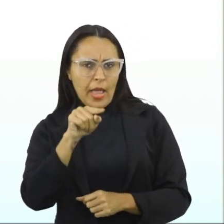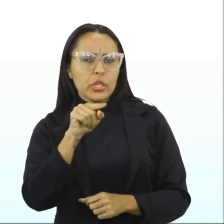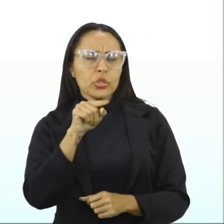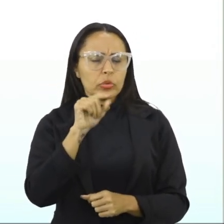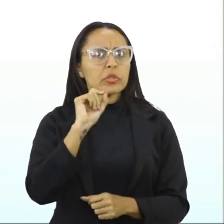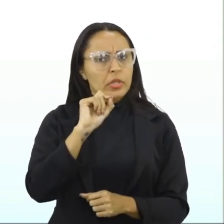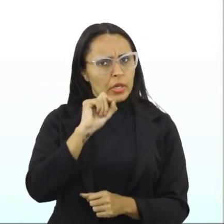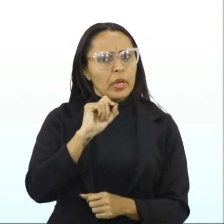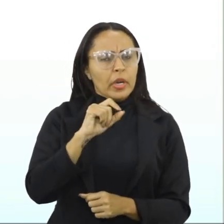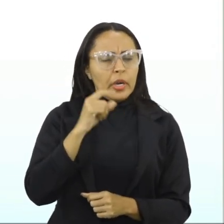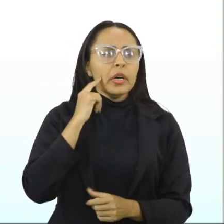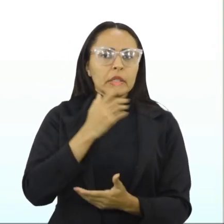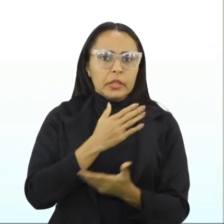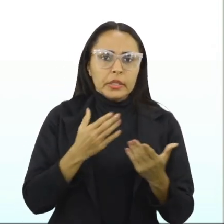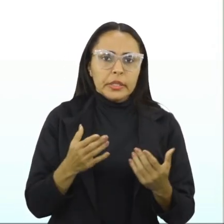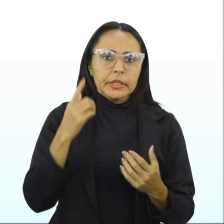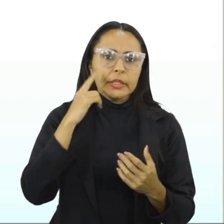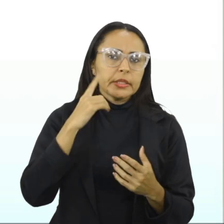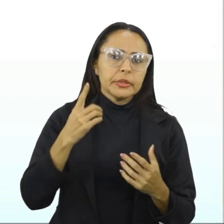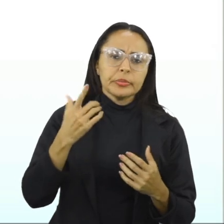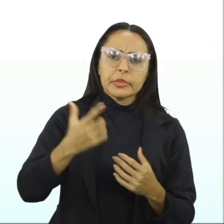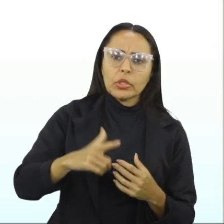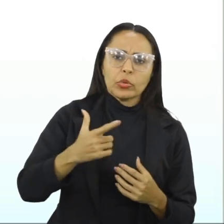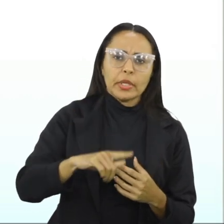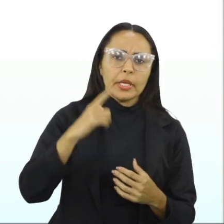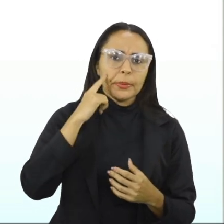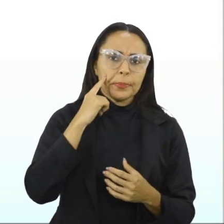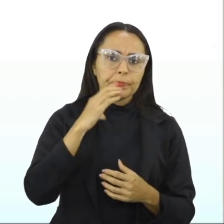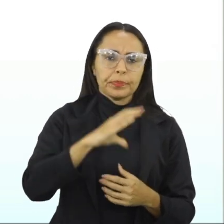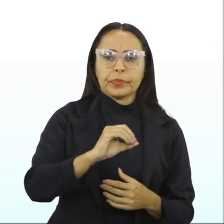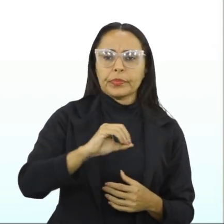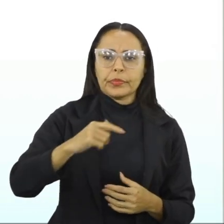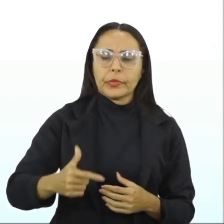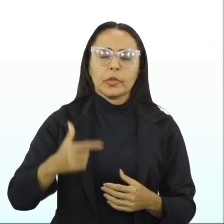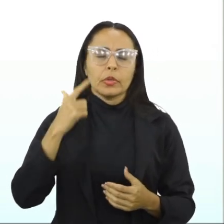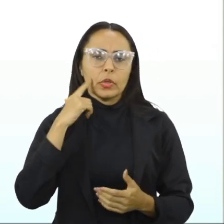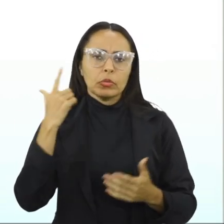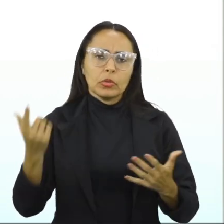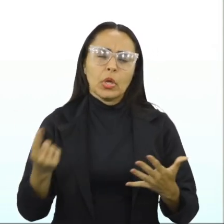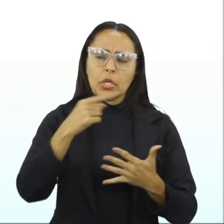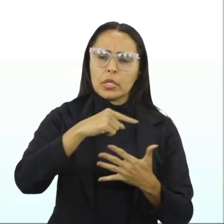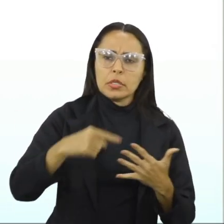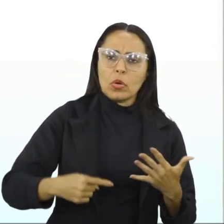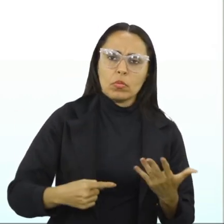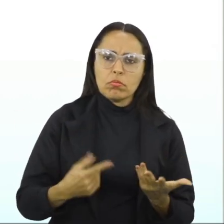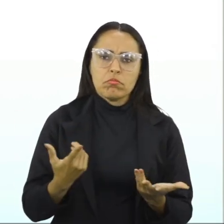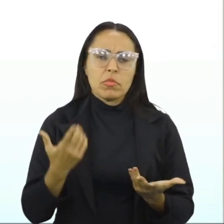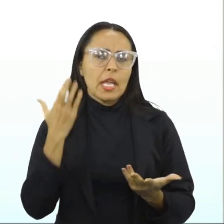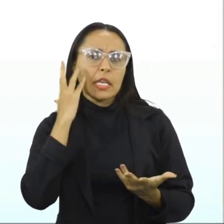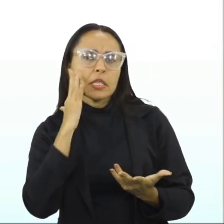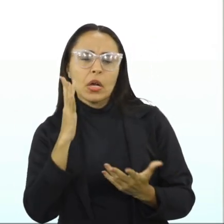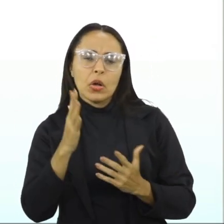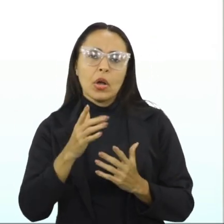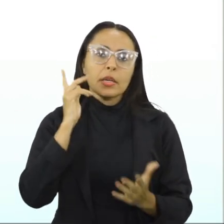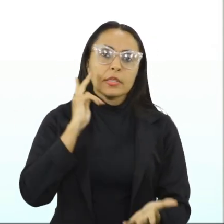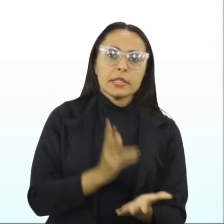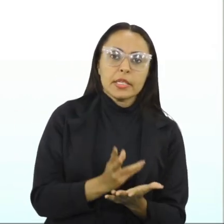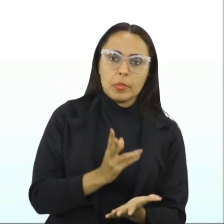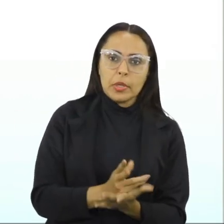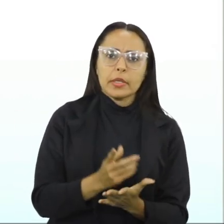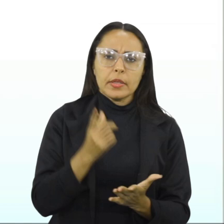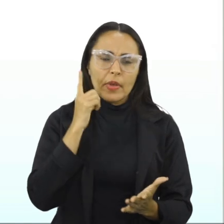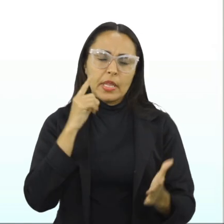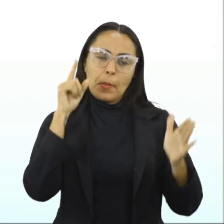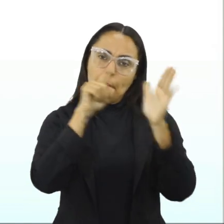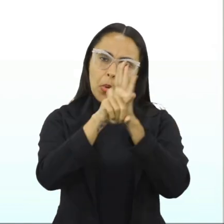filho, inorgânico é aquilo que não tem carbono na composição. Aí você pode dizer assim, tá, e quem são esses inorgânicos? Aí, olha, sempre que cobrarem de